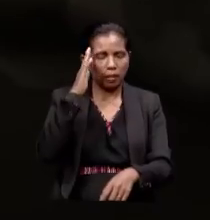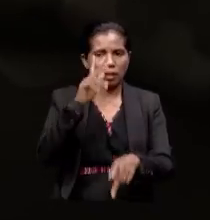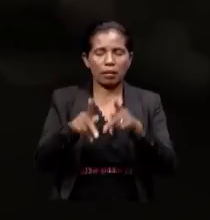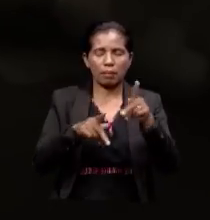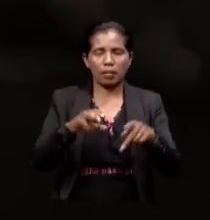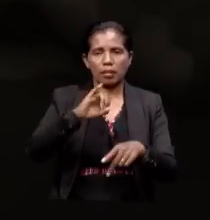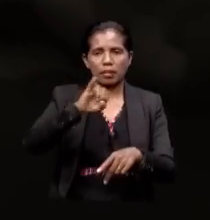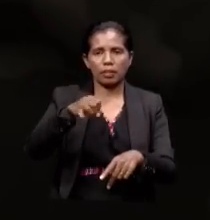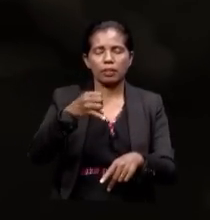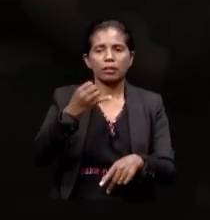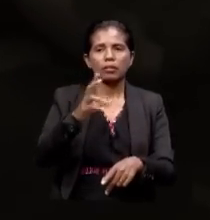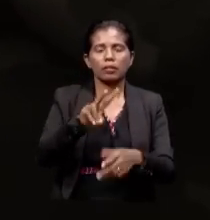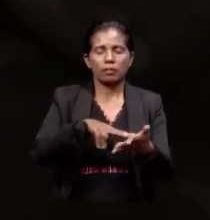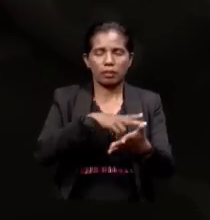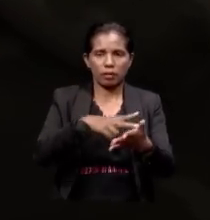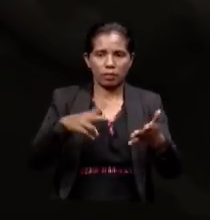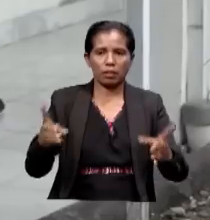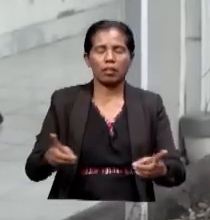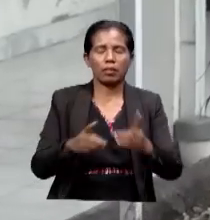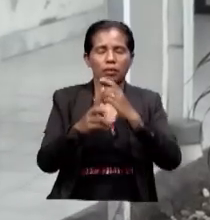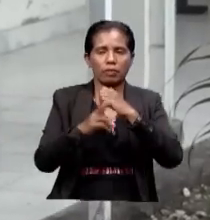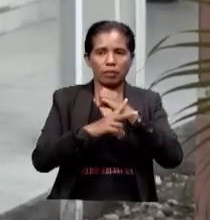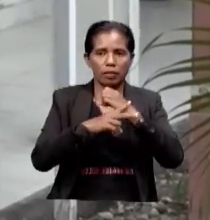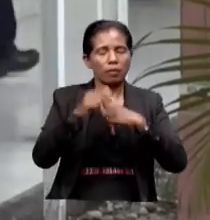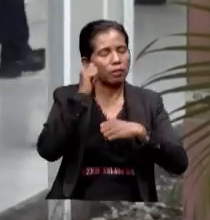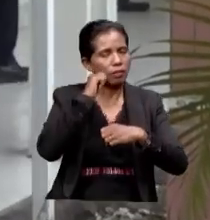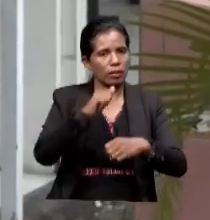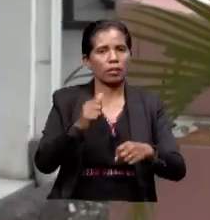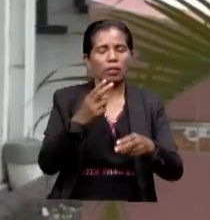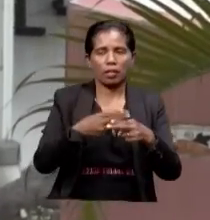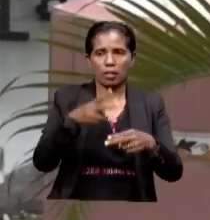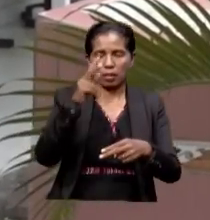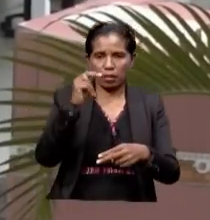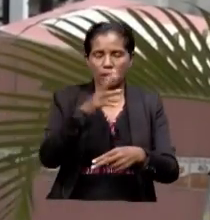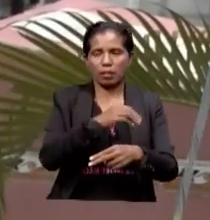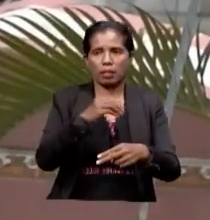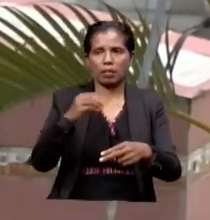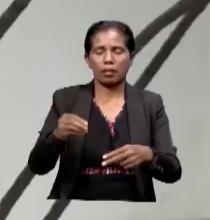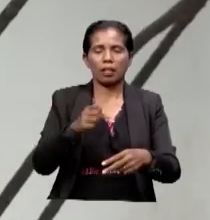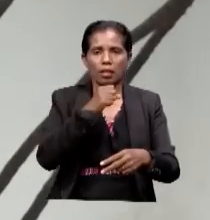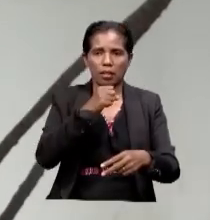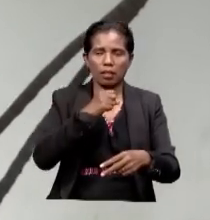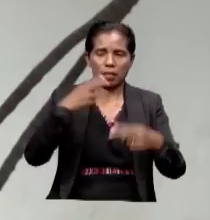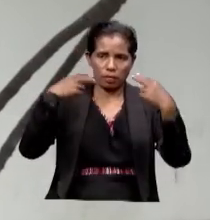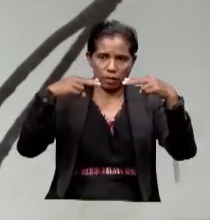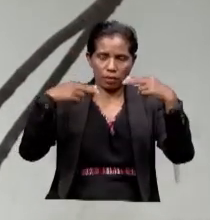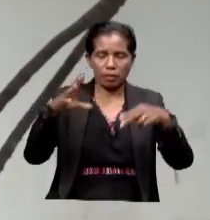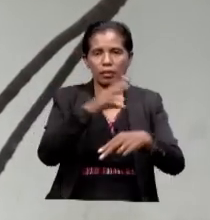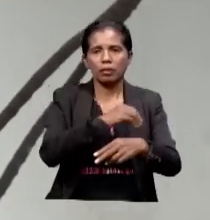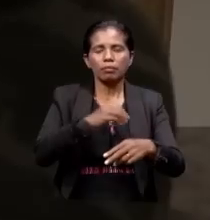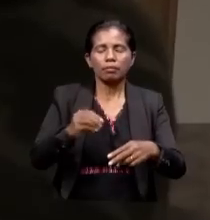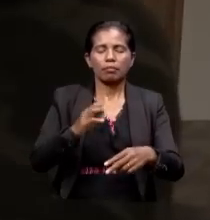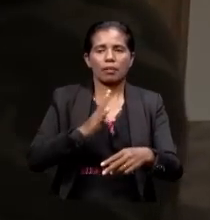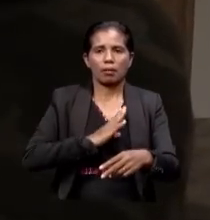Z, rala violação físico a soro vítima feta com inicial N, e a karaoke Fatin Hotel Hong Kong, Bairro Pité e a